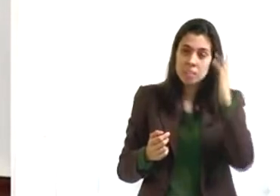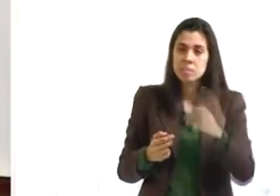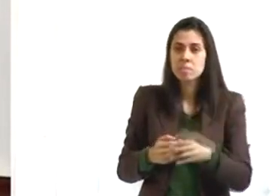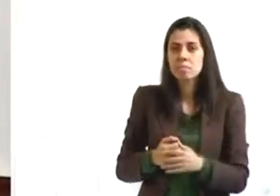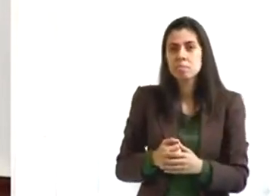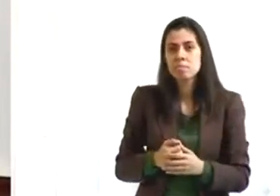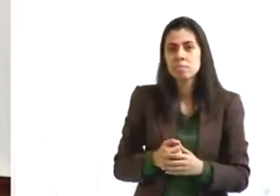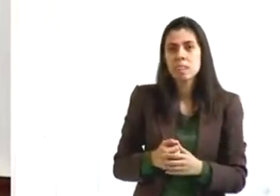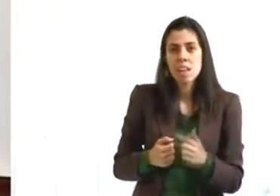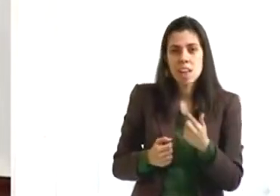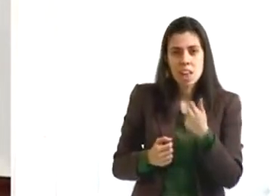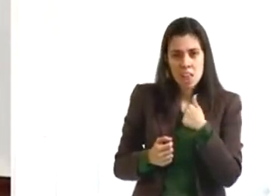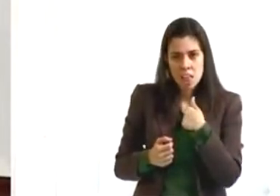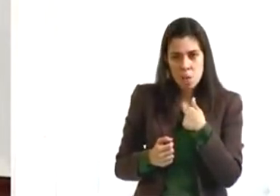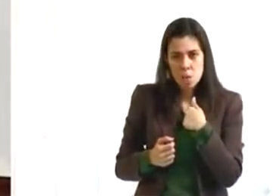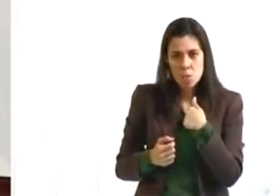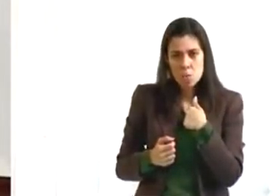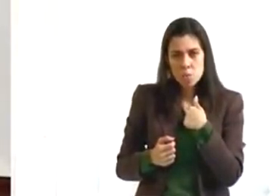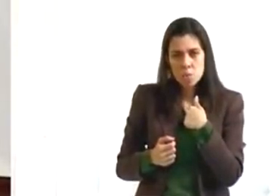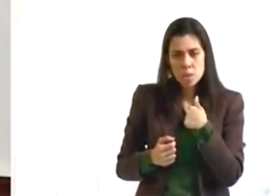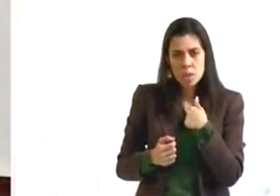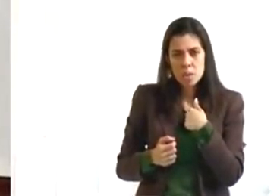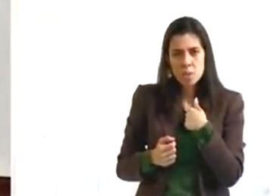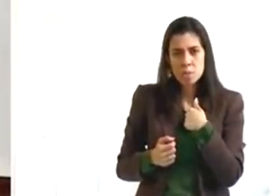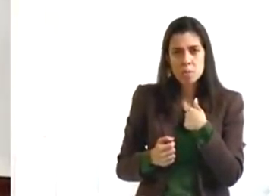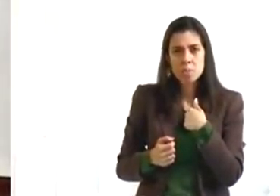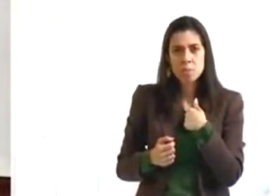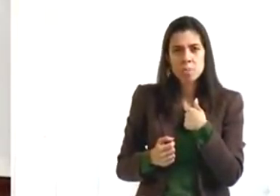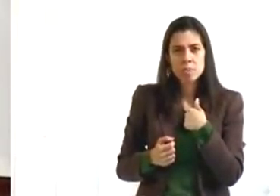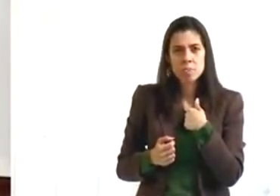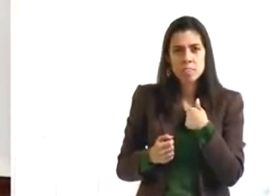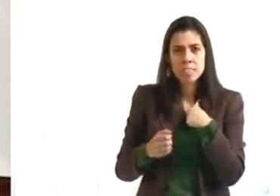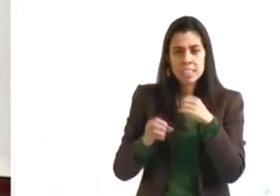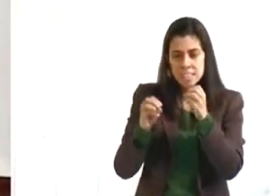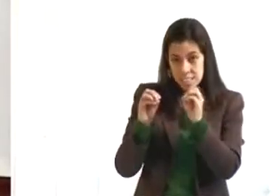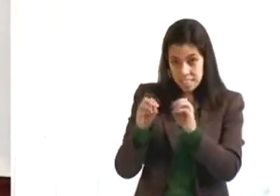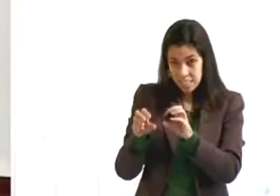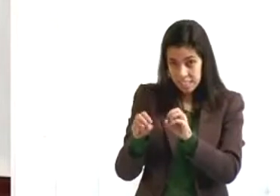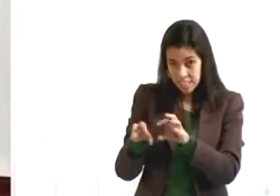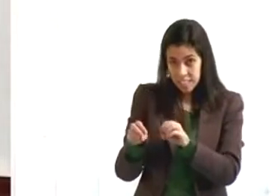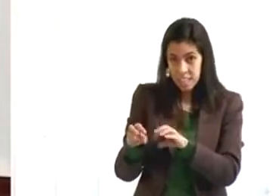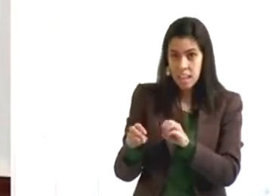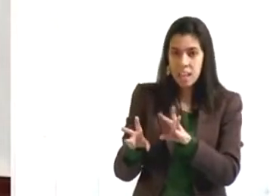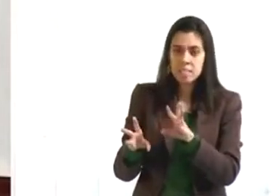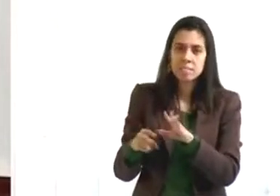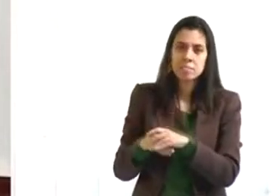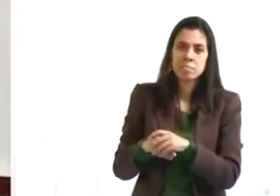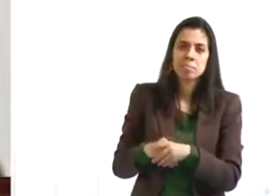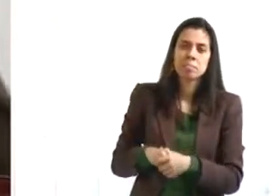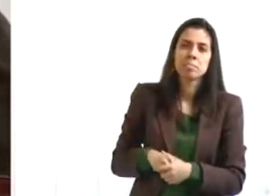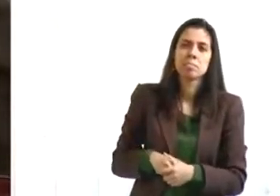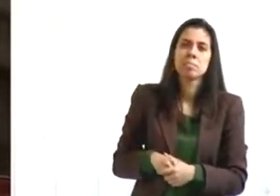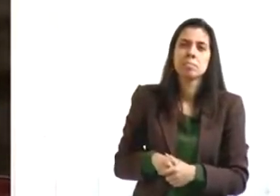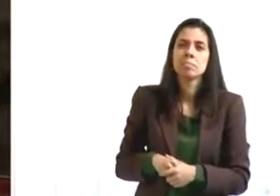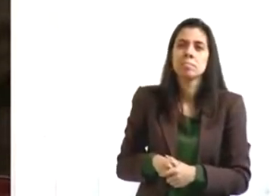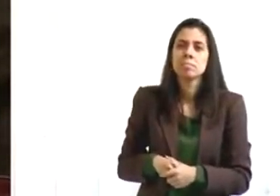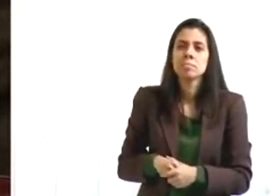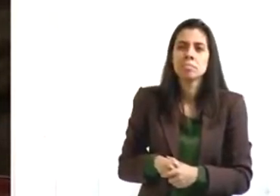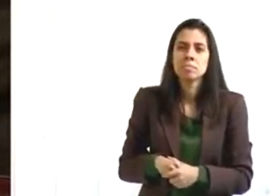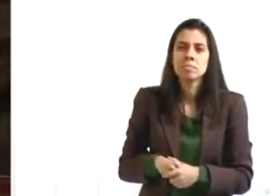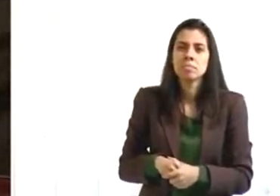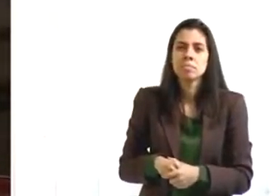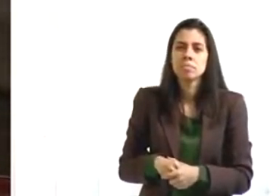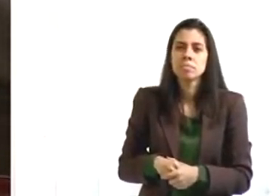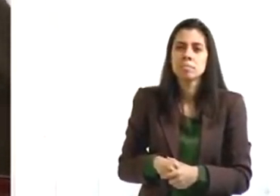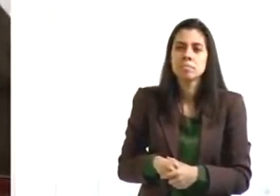de você tempo e disposição. Primeira coisa que um discípulo de Jesus deve ter então diante da